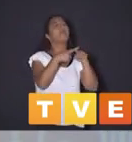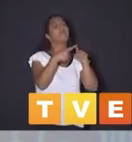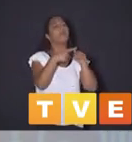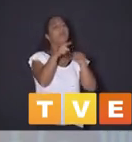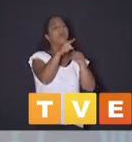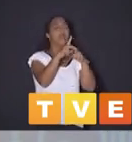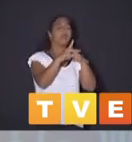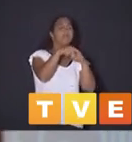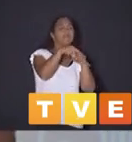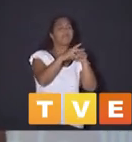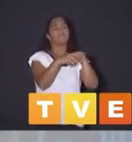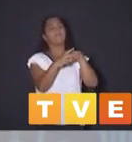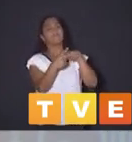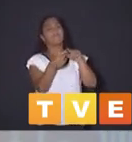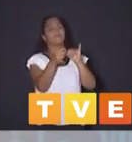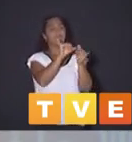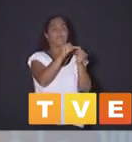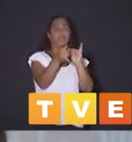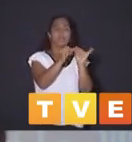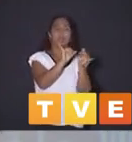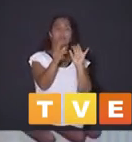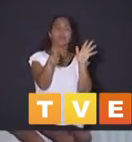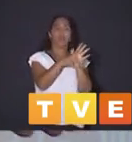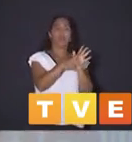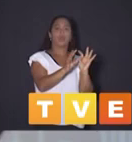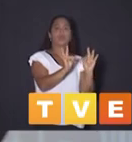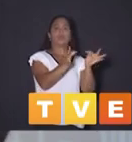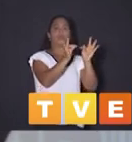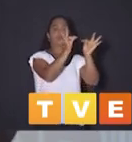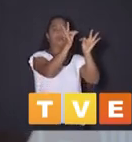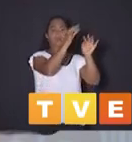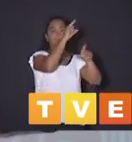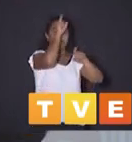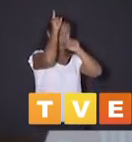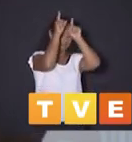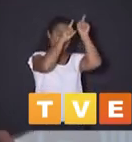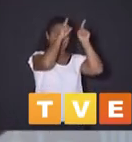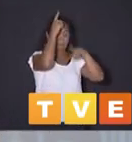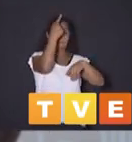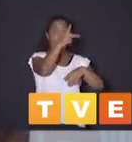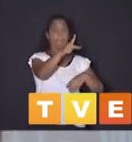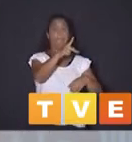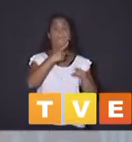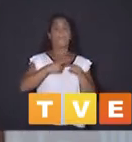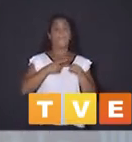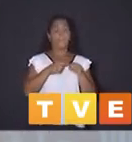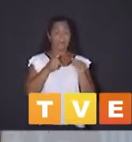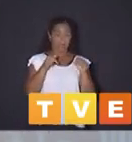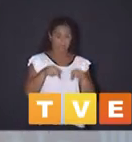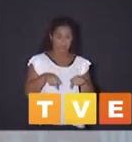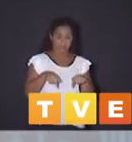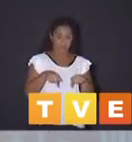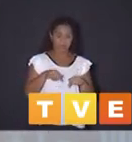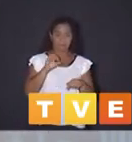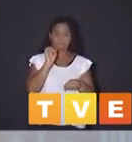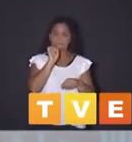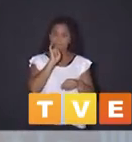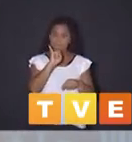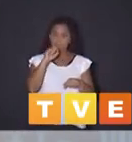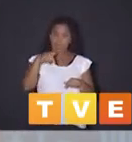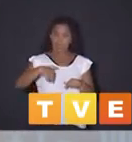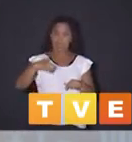hattori funcionando desenvolvendo essas maluquices aqui porque se a gente não desenvolveu uma outra coisa importante